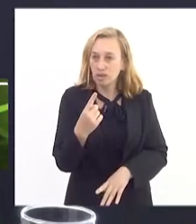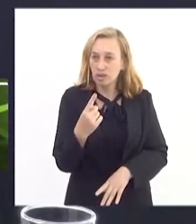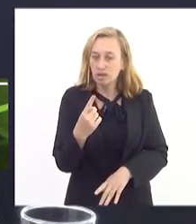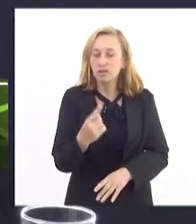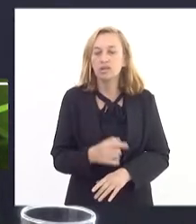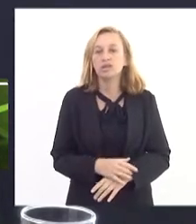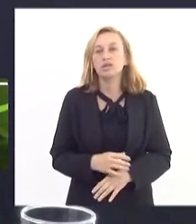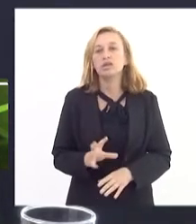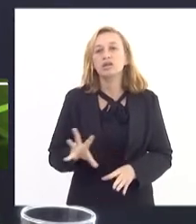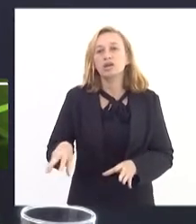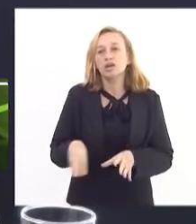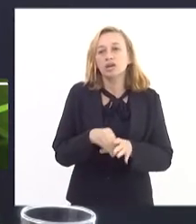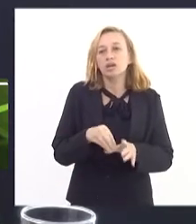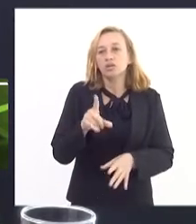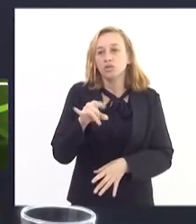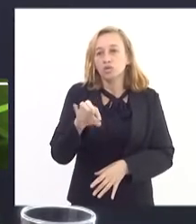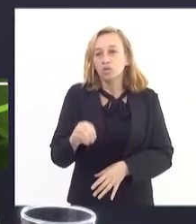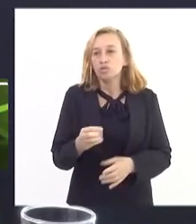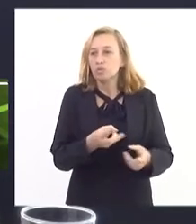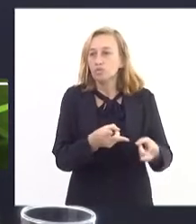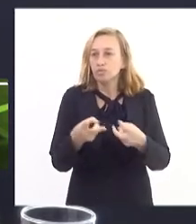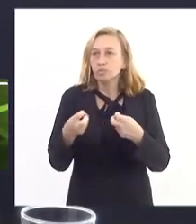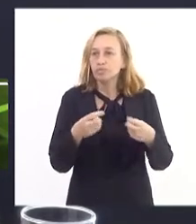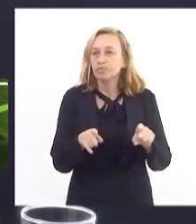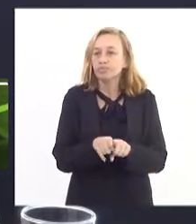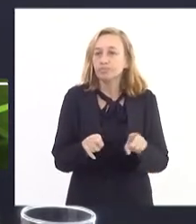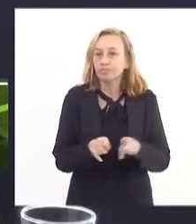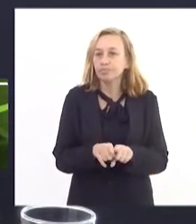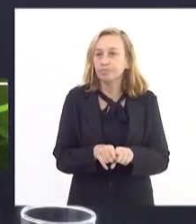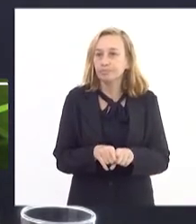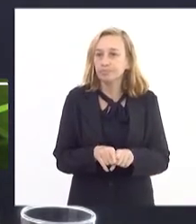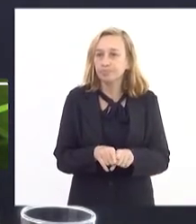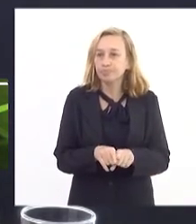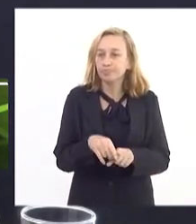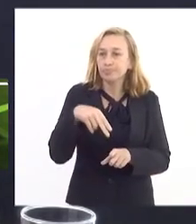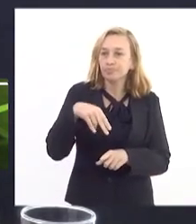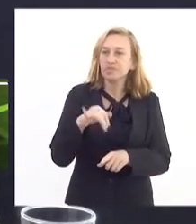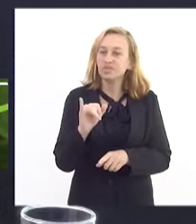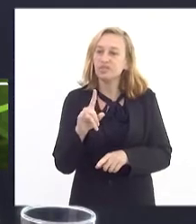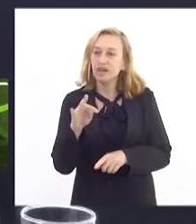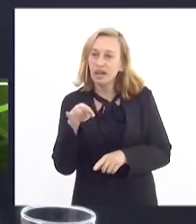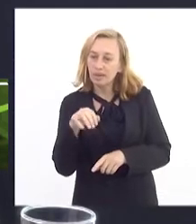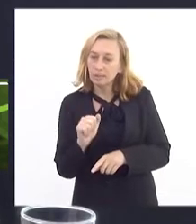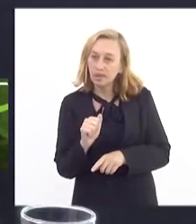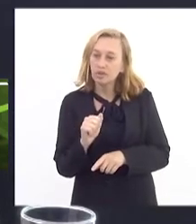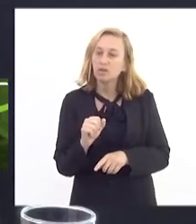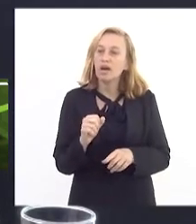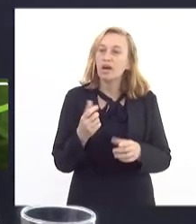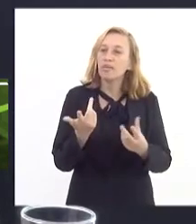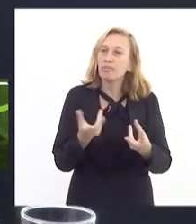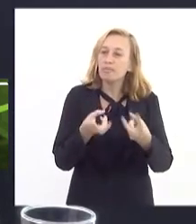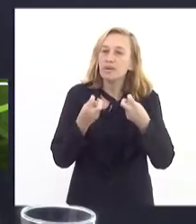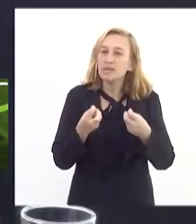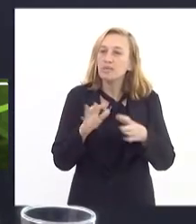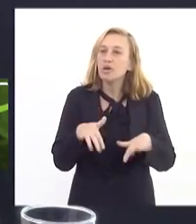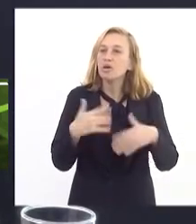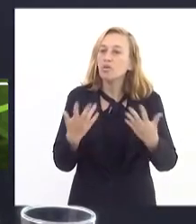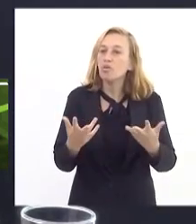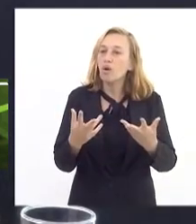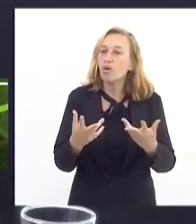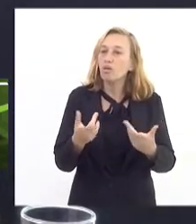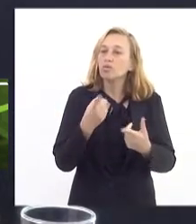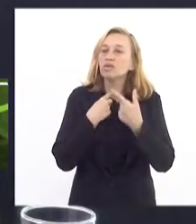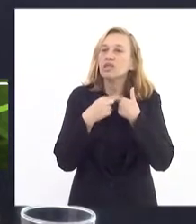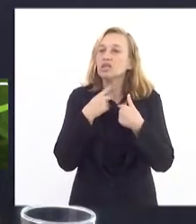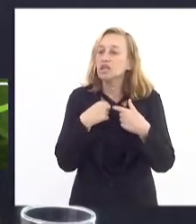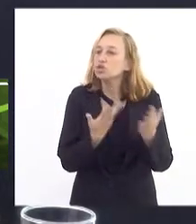dos núcleos, porque foi observado também, além da questão de nivelamento, né, perceber qual é a expectativa desse jovem,